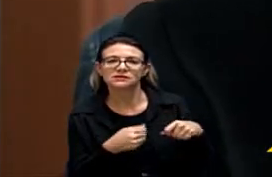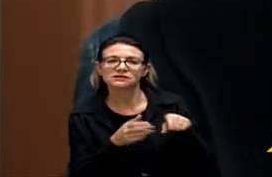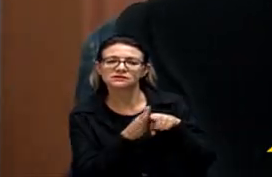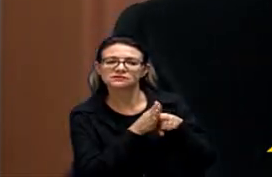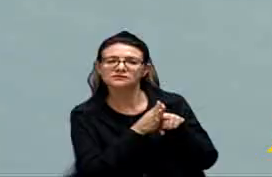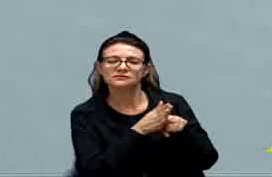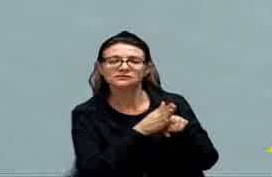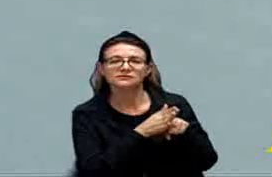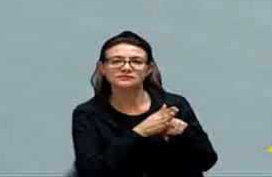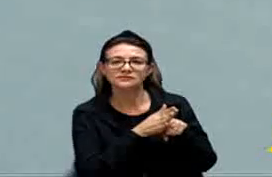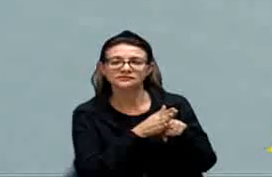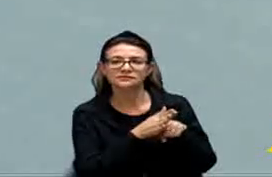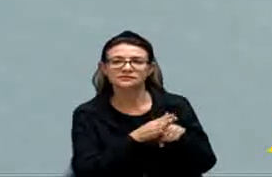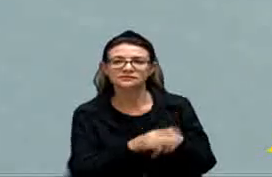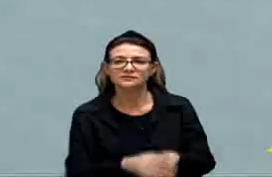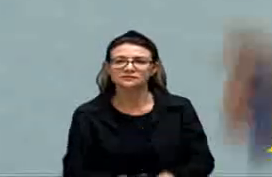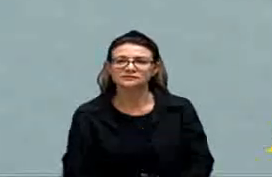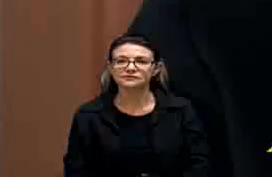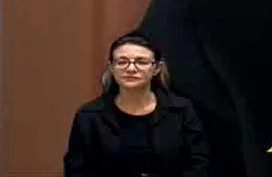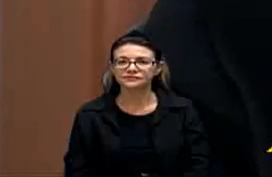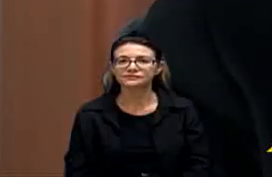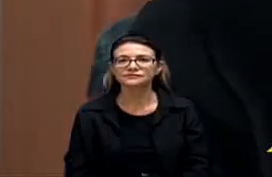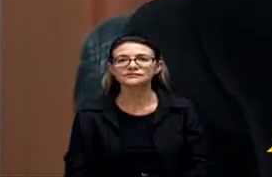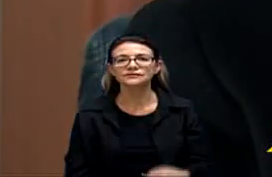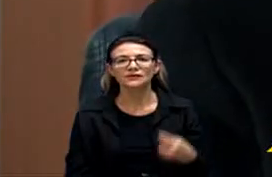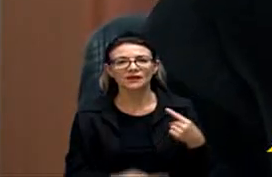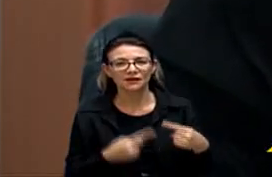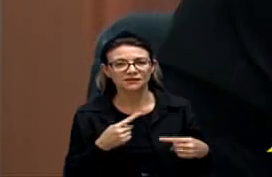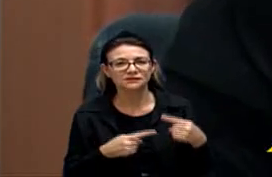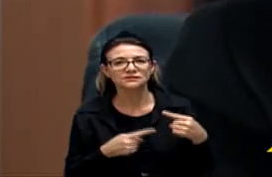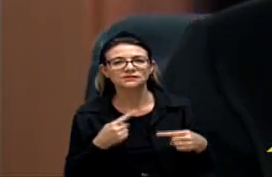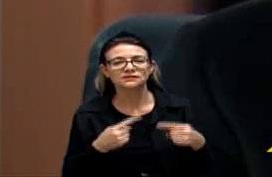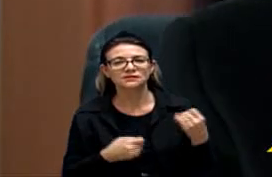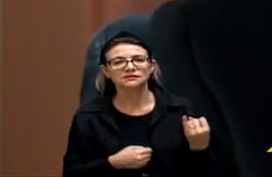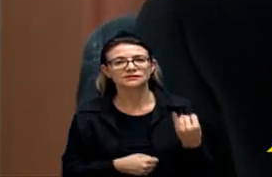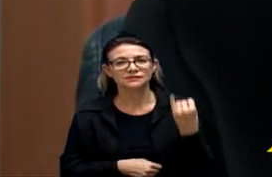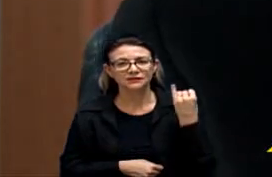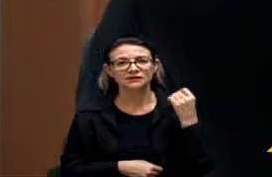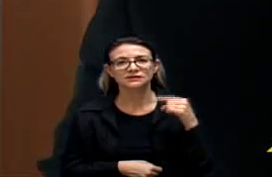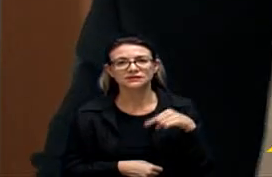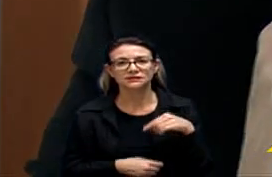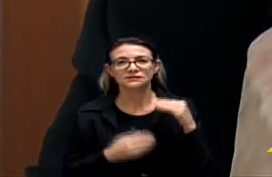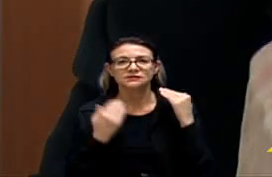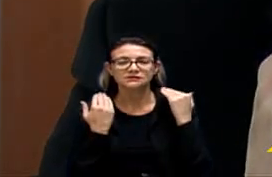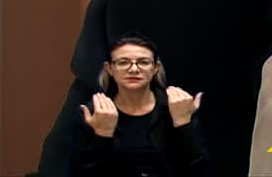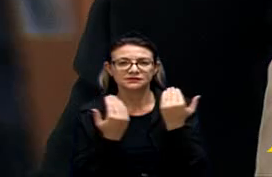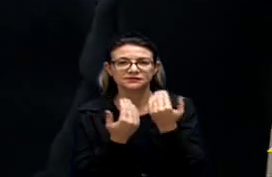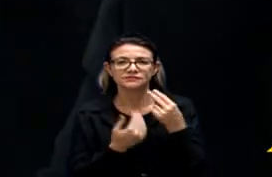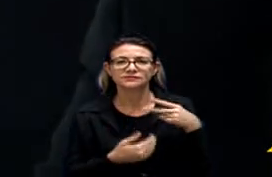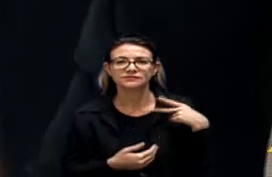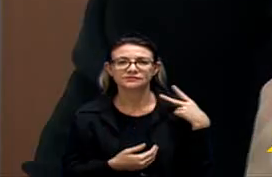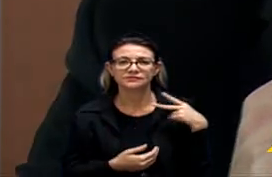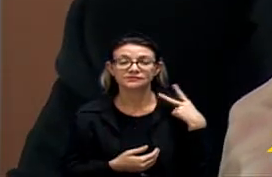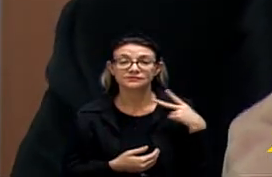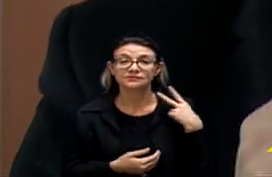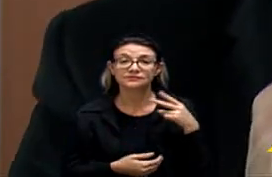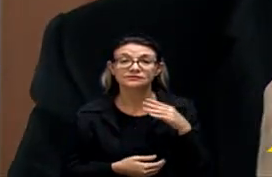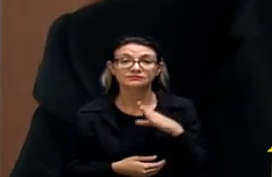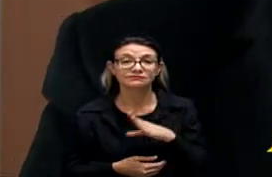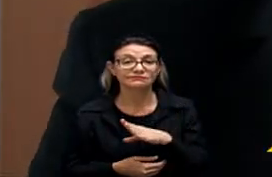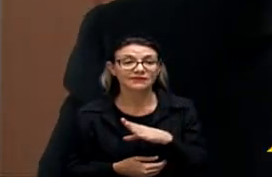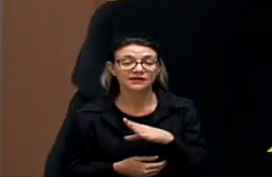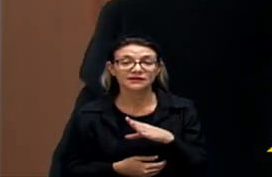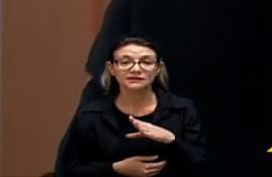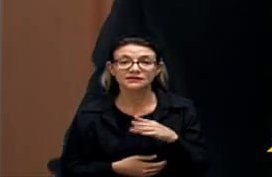perfeito estamos trazendo uma discussão importante nessa casa de leis mas se não houver é o servício